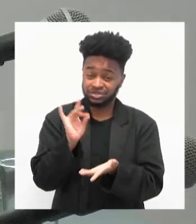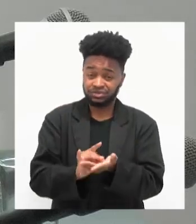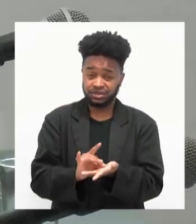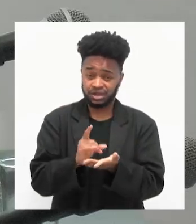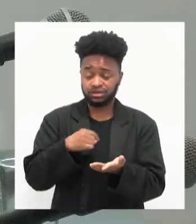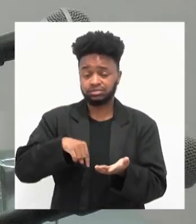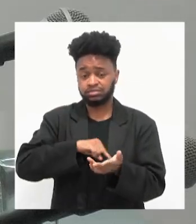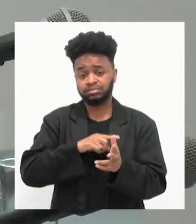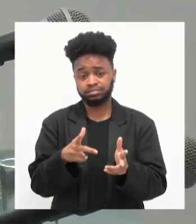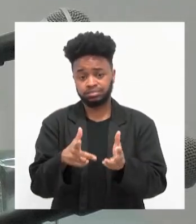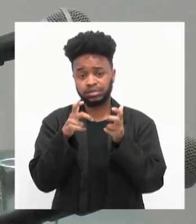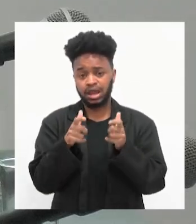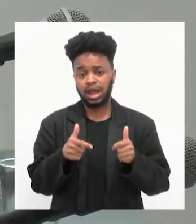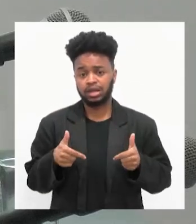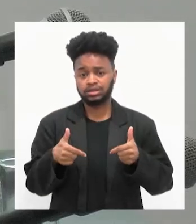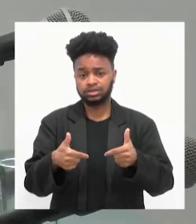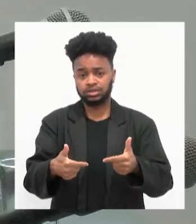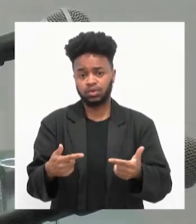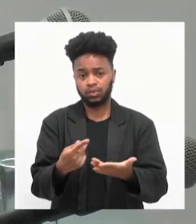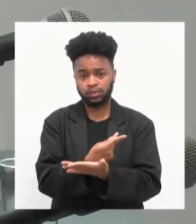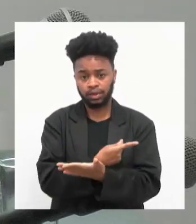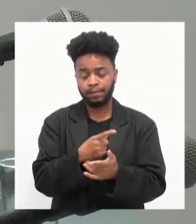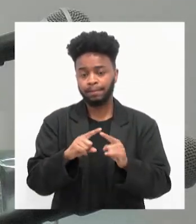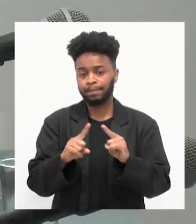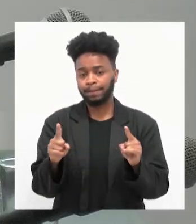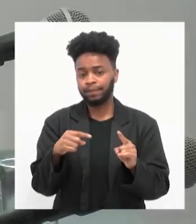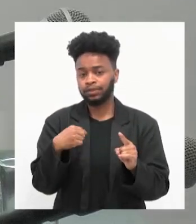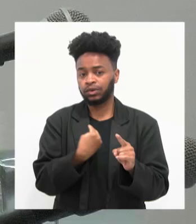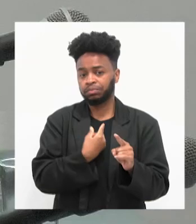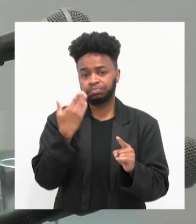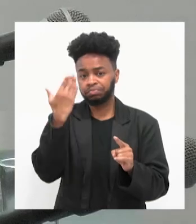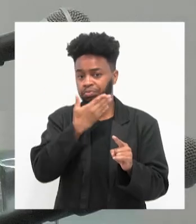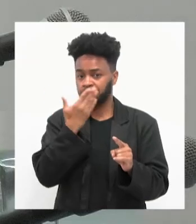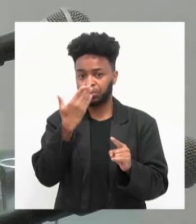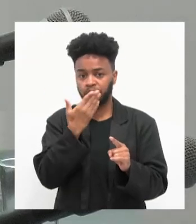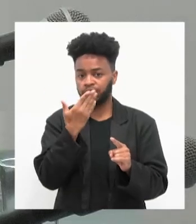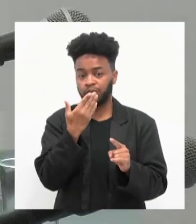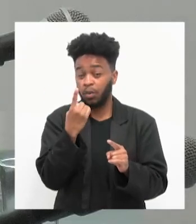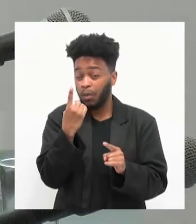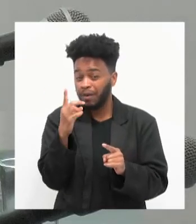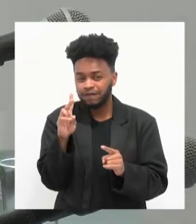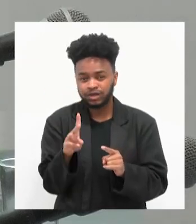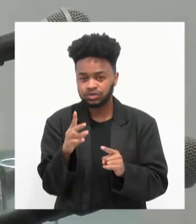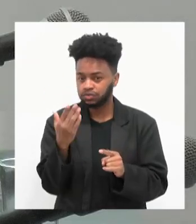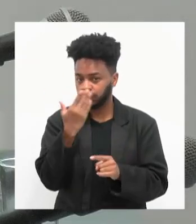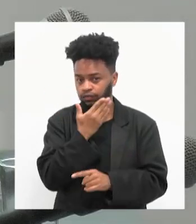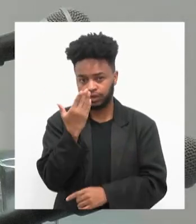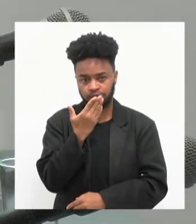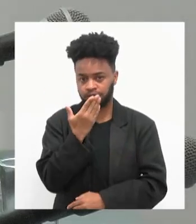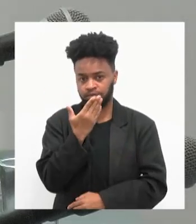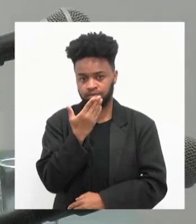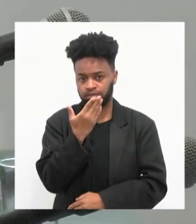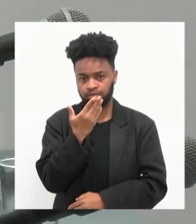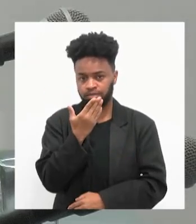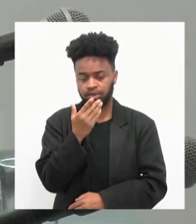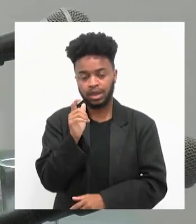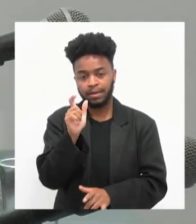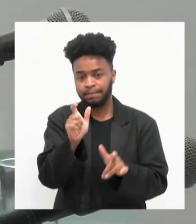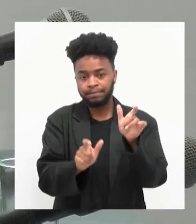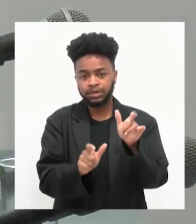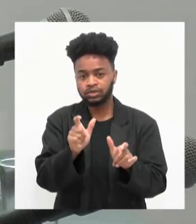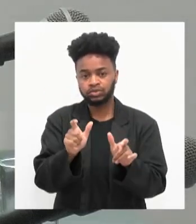já viu a operação acontecer e nós não presenciamos nenhuma vez um indivíduo ser